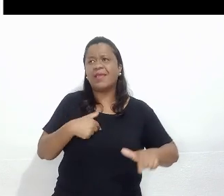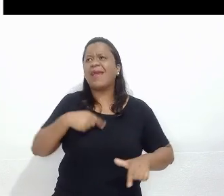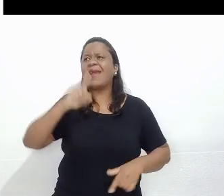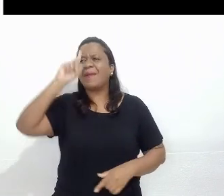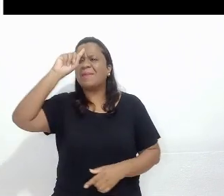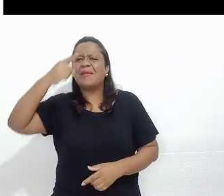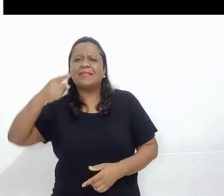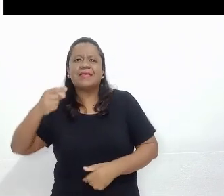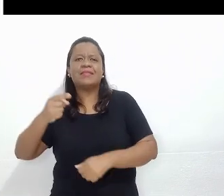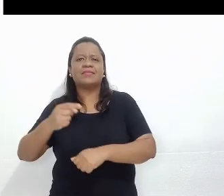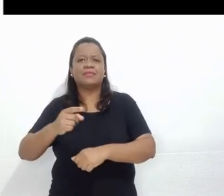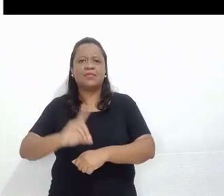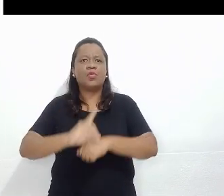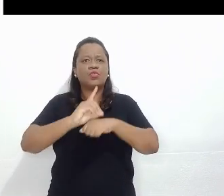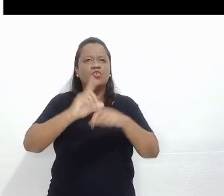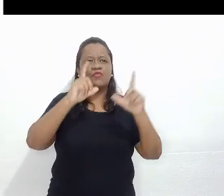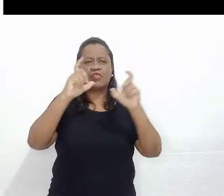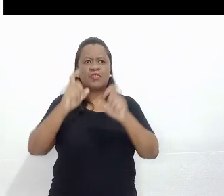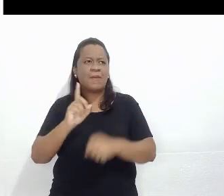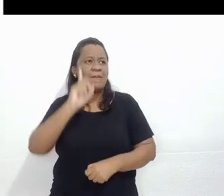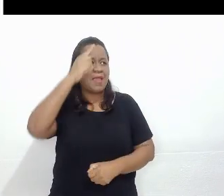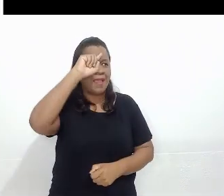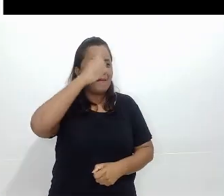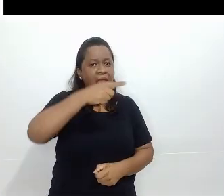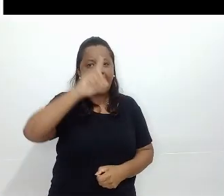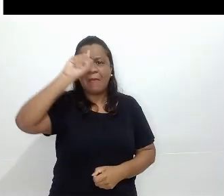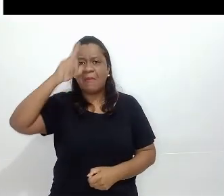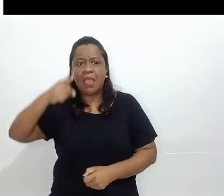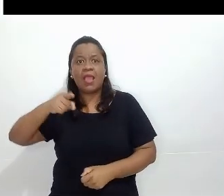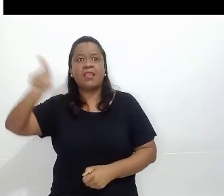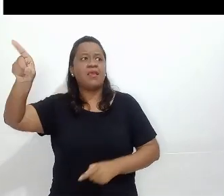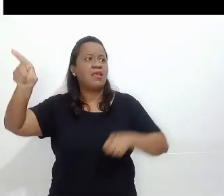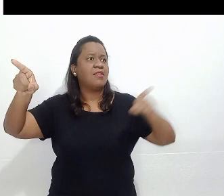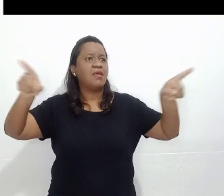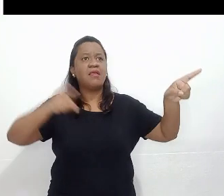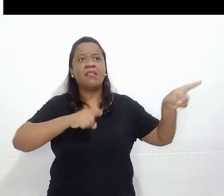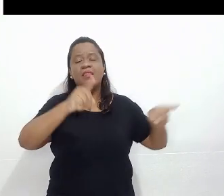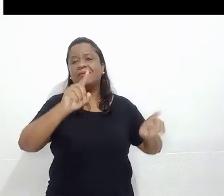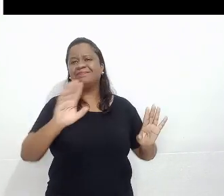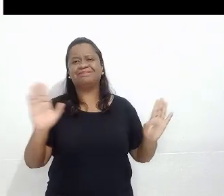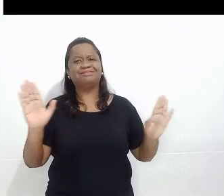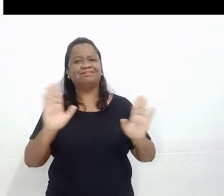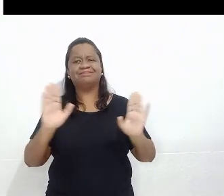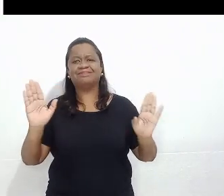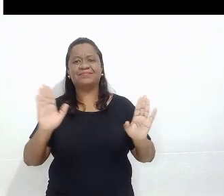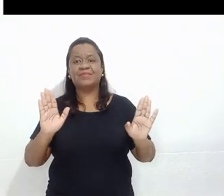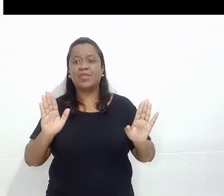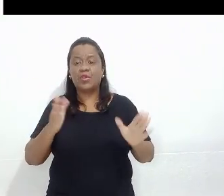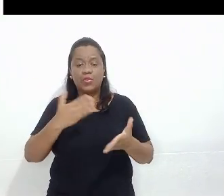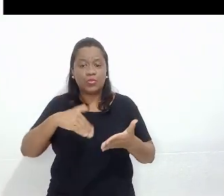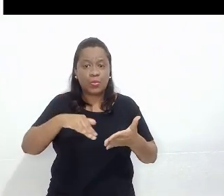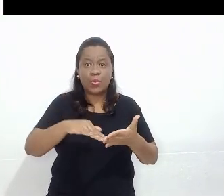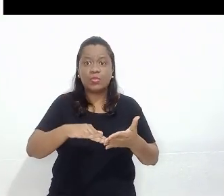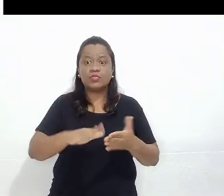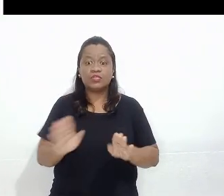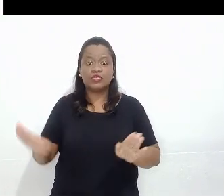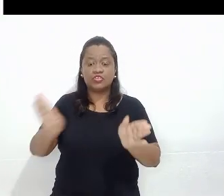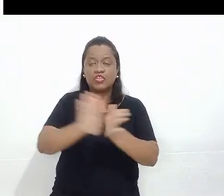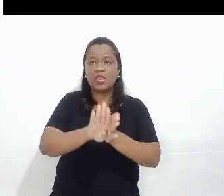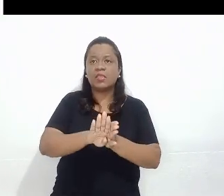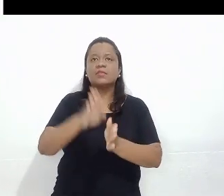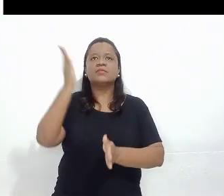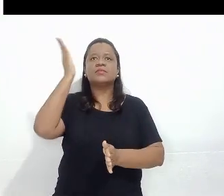bota aqui, bota para lá, bota para cá, todo mundo já chega sabendo aonde vai ficar, né? E o máximo que você vai fazer ali na